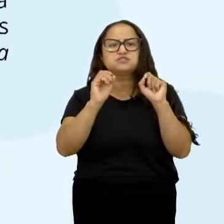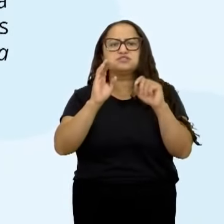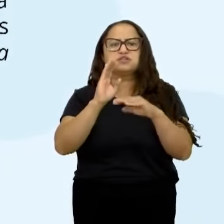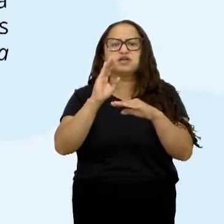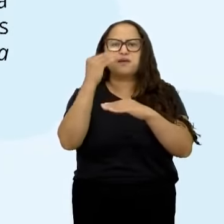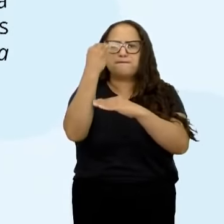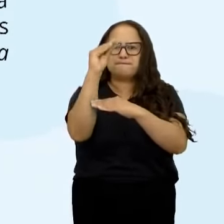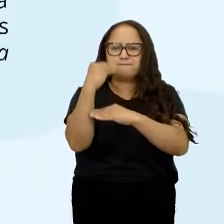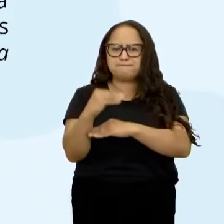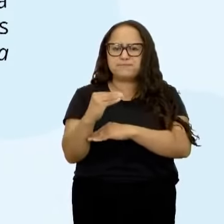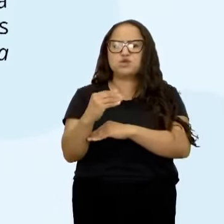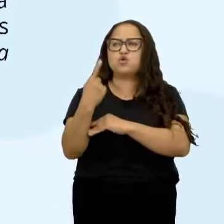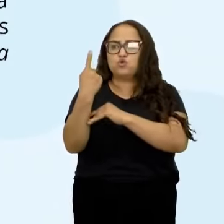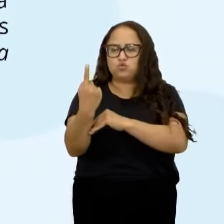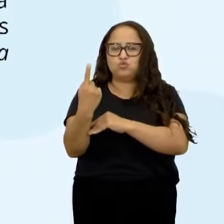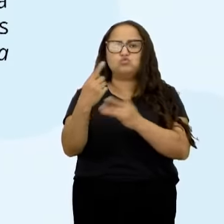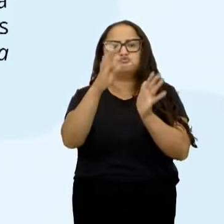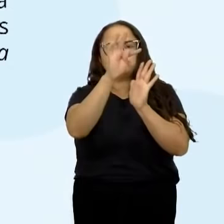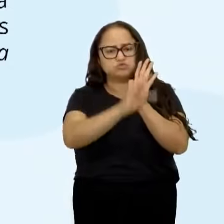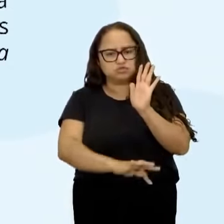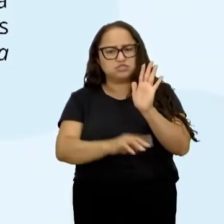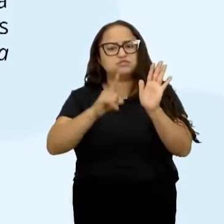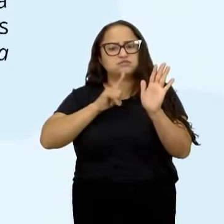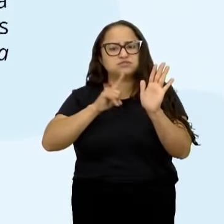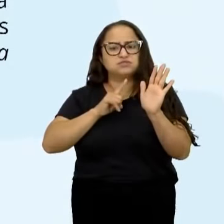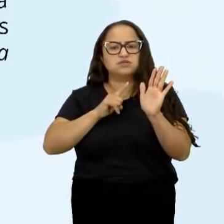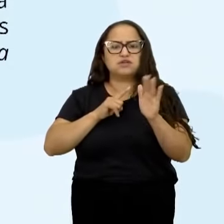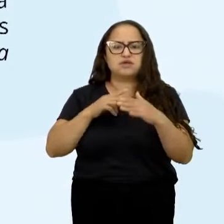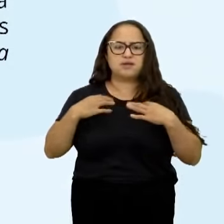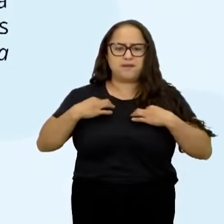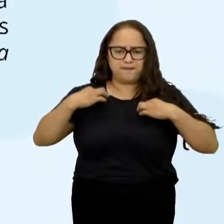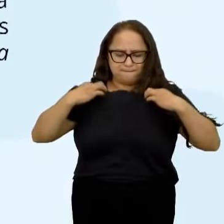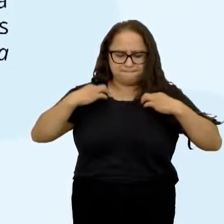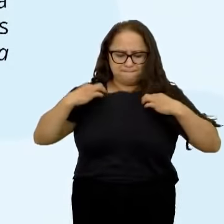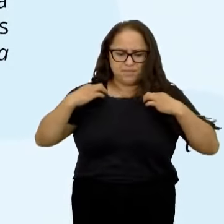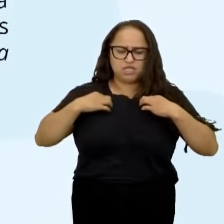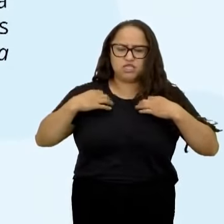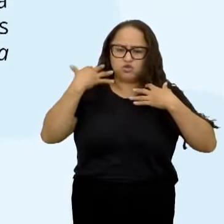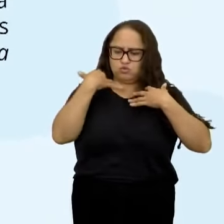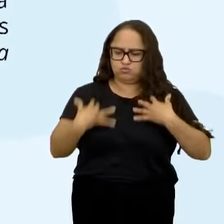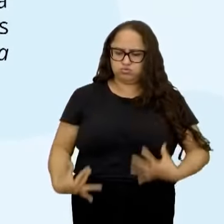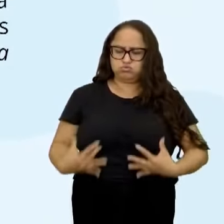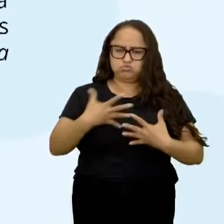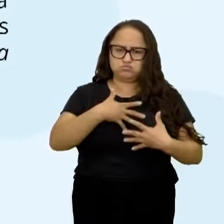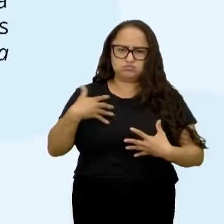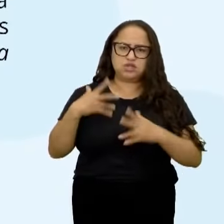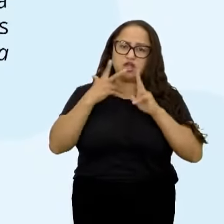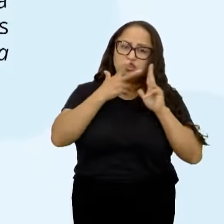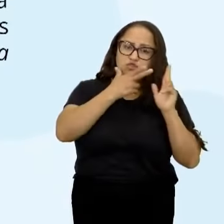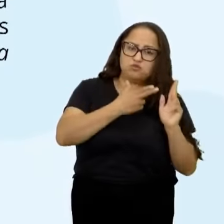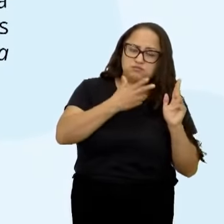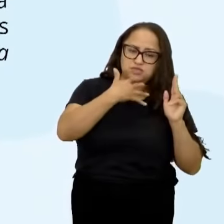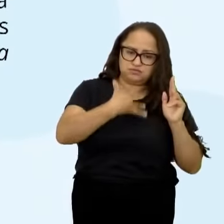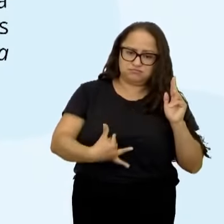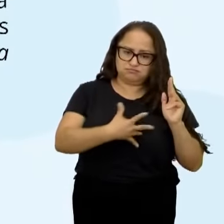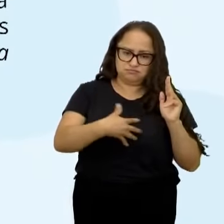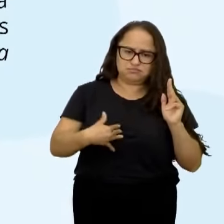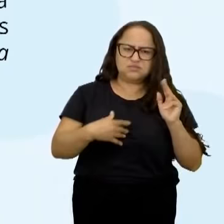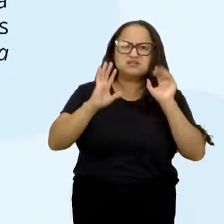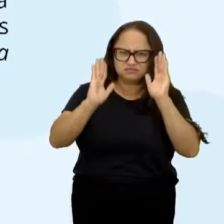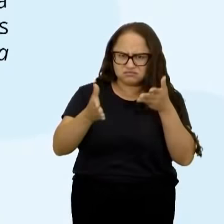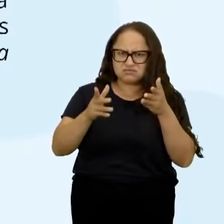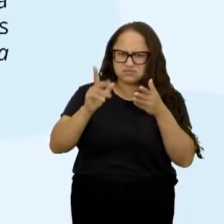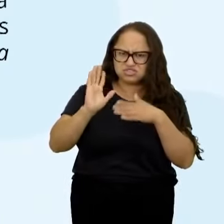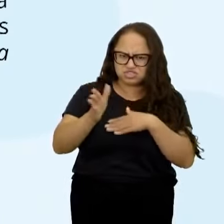selecionamos um dos textos que fala sobre o livro O Menino do Pijama Listrado Leia ou para responder as questões foi